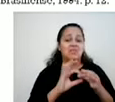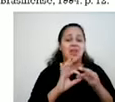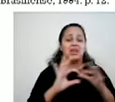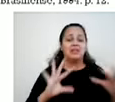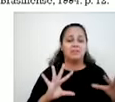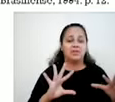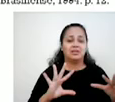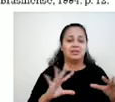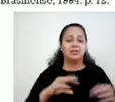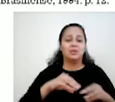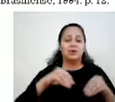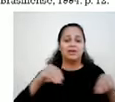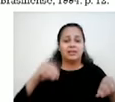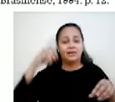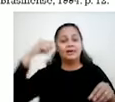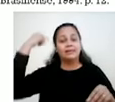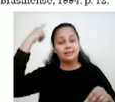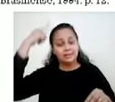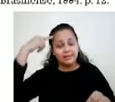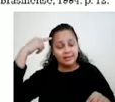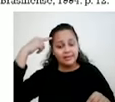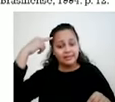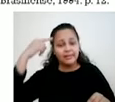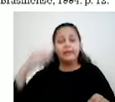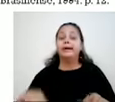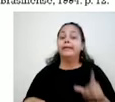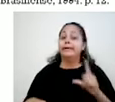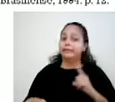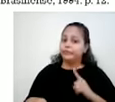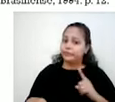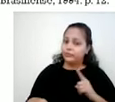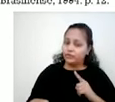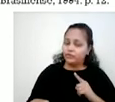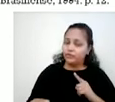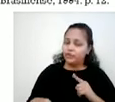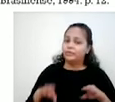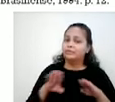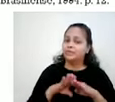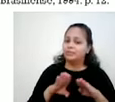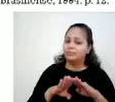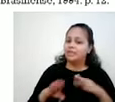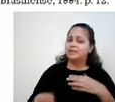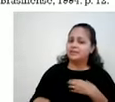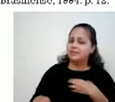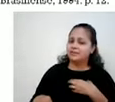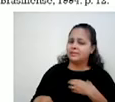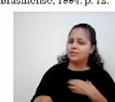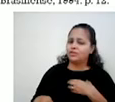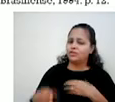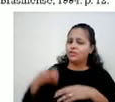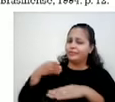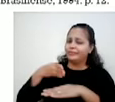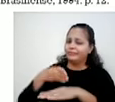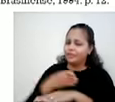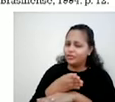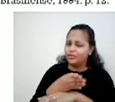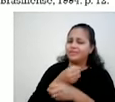santa, os que também se consideravam que estavam numa terra santa se sentiam invadidos,